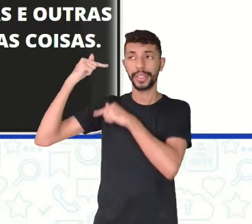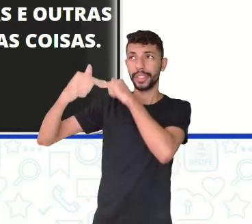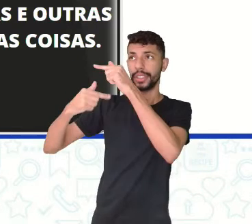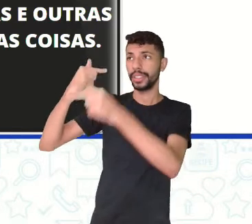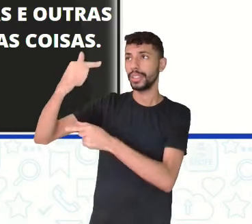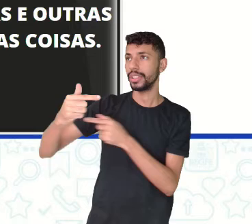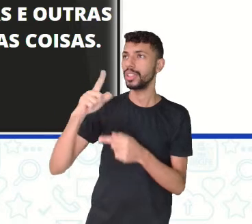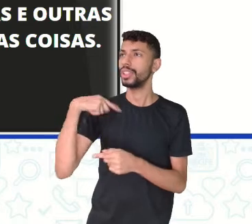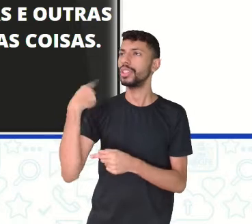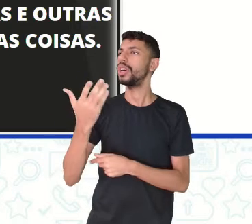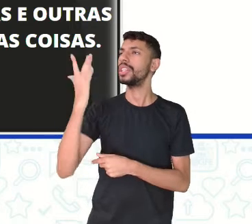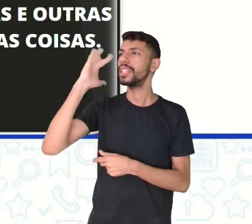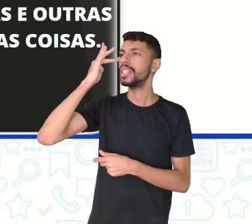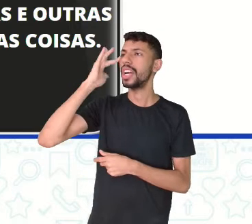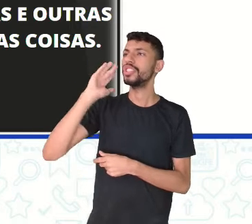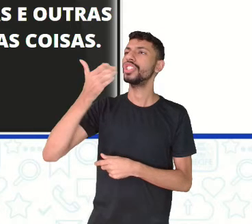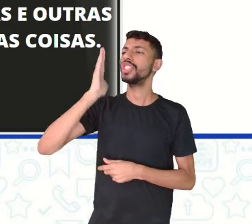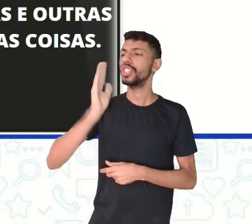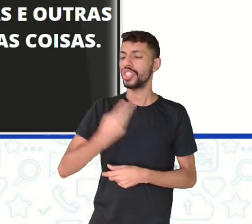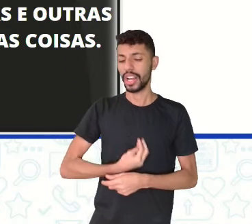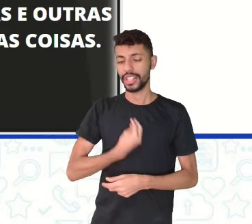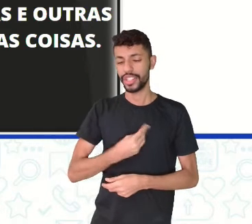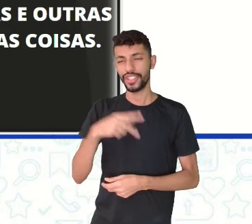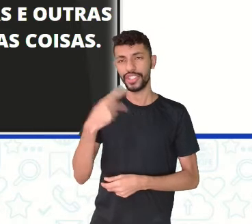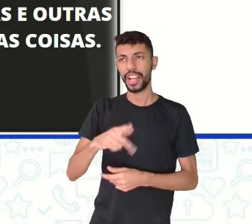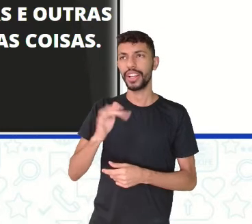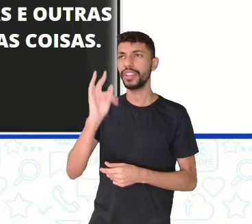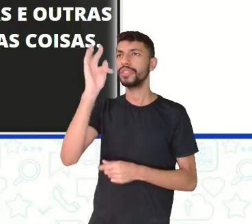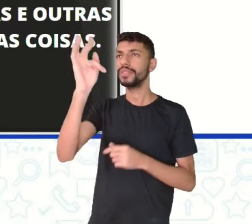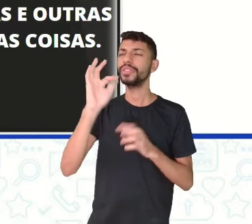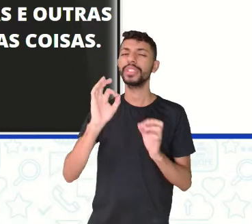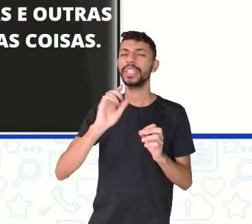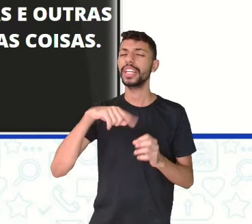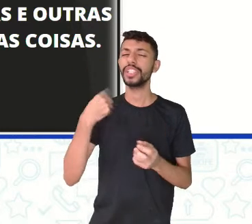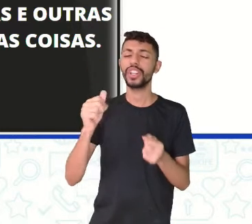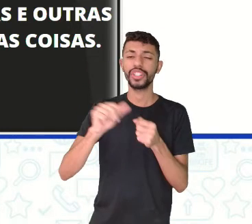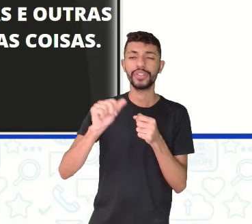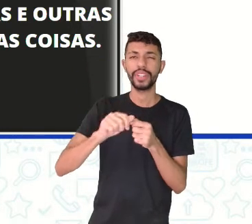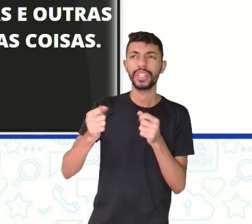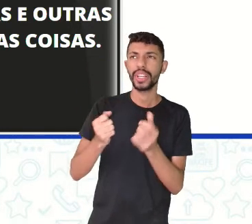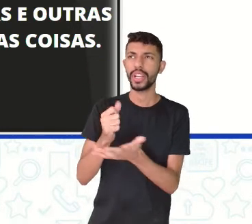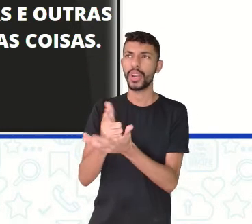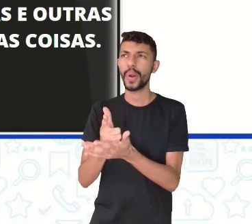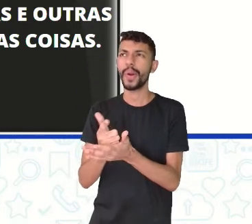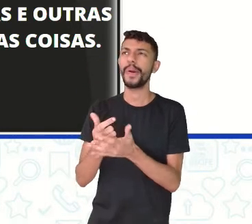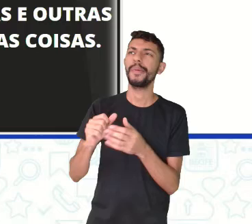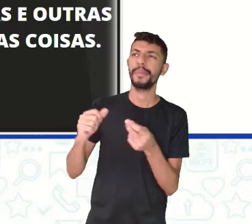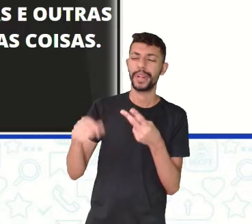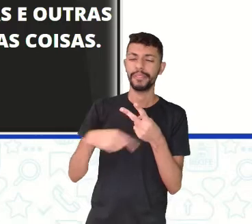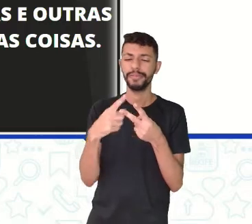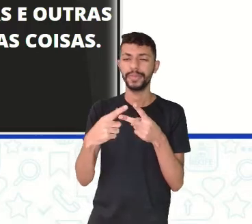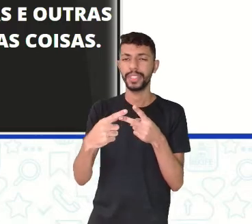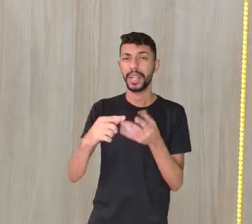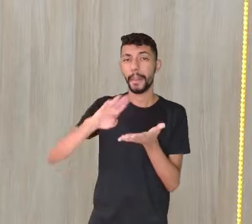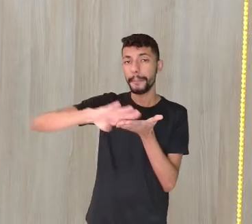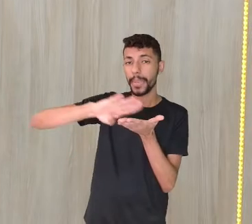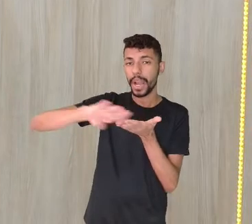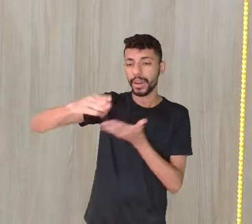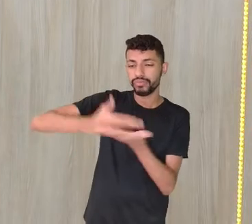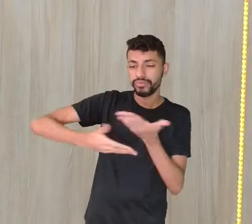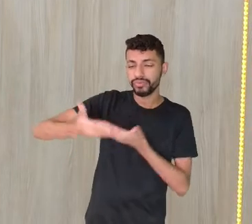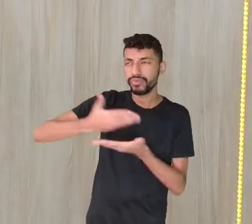acredito que nós achamos que estamos já no futuro. Realizamos compras, né, transações bancárias, tudo